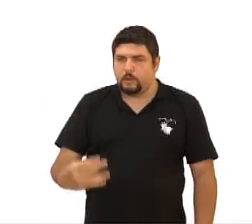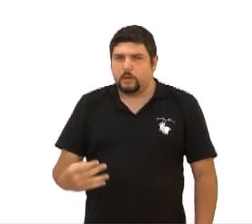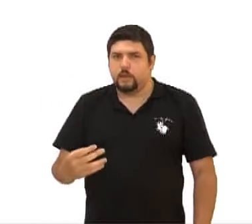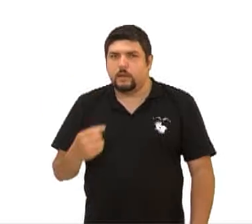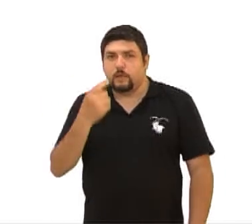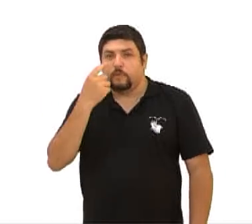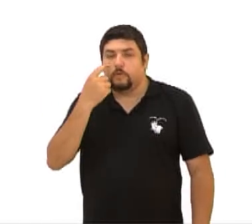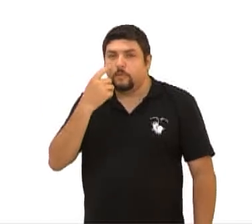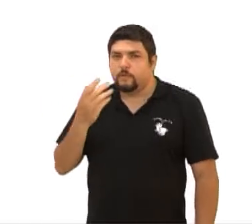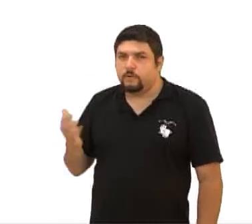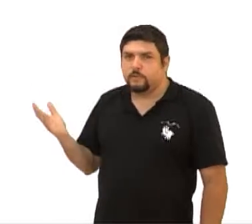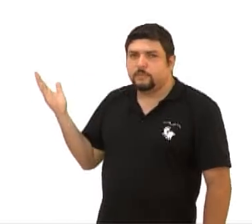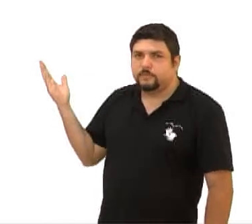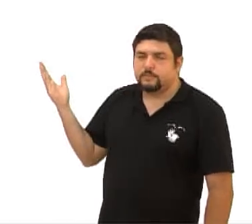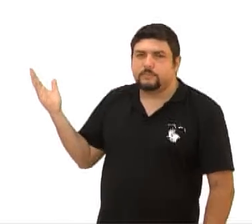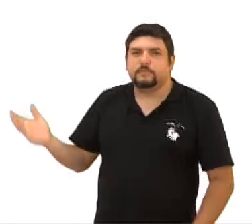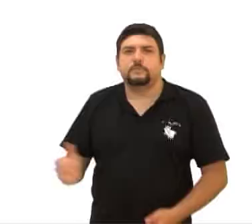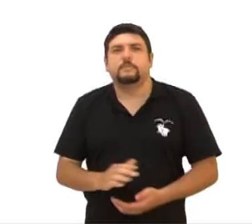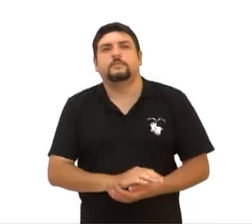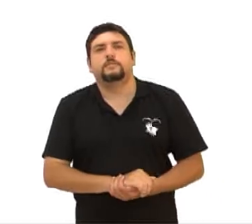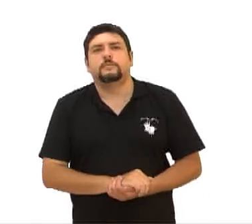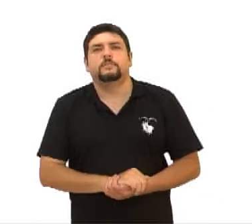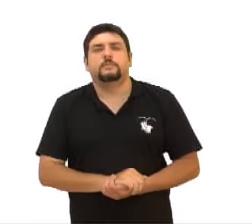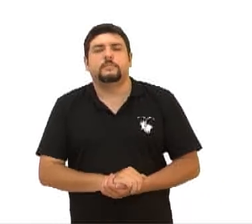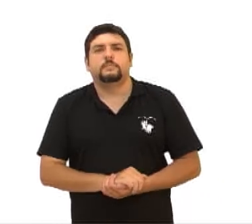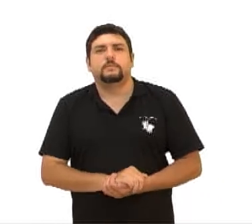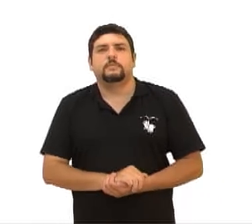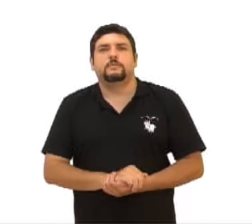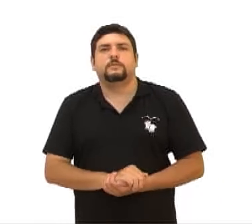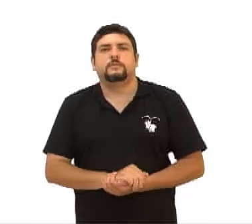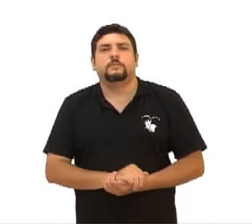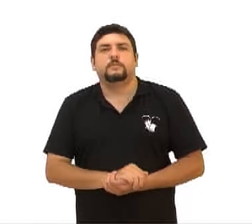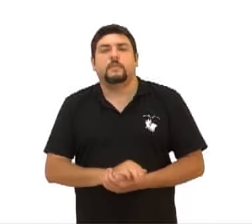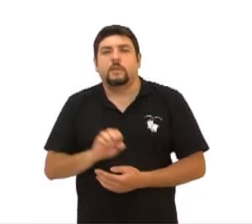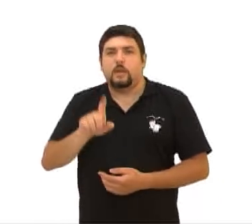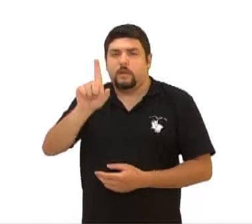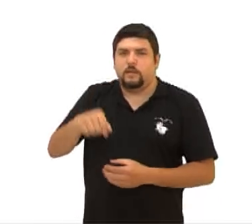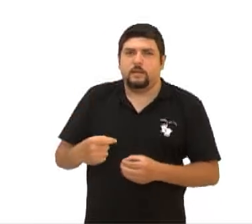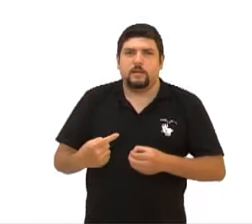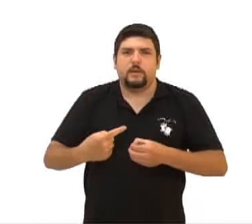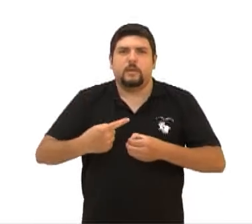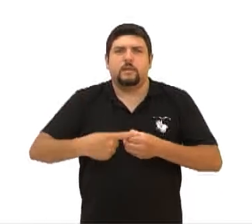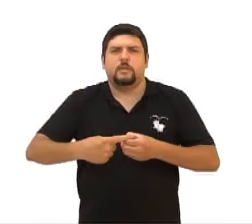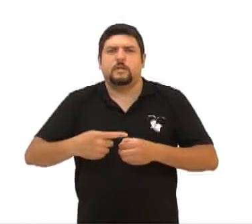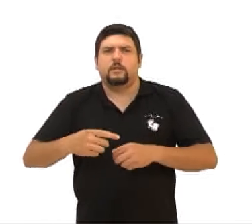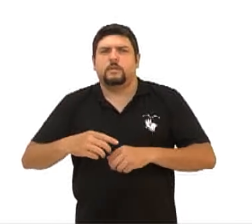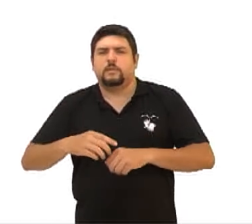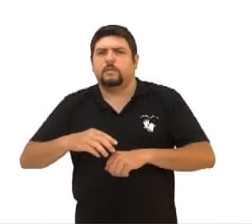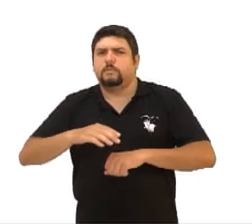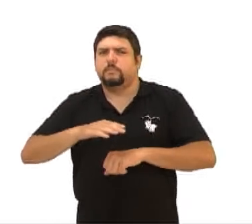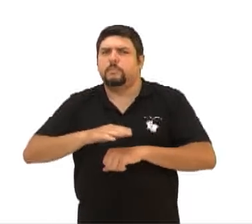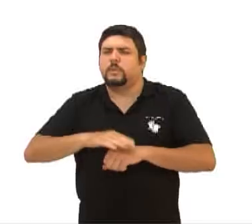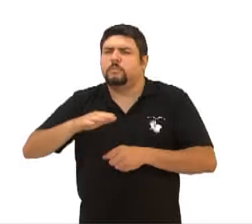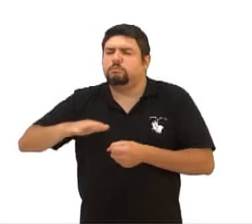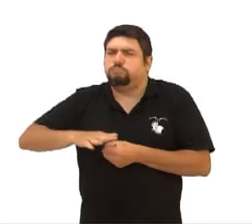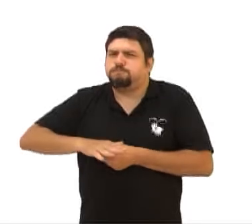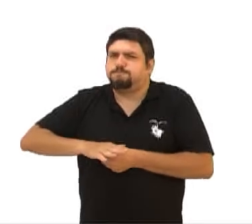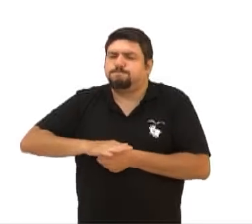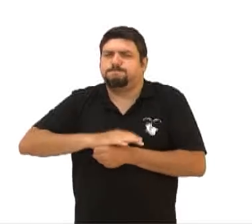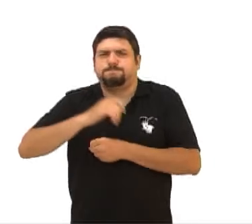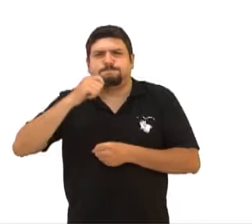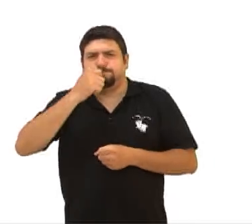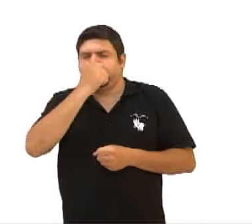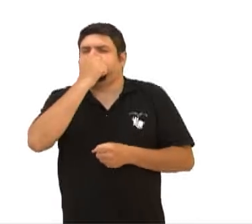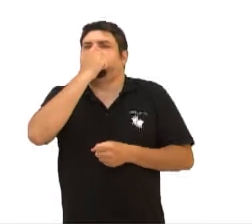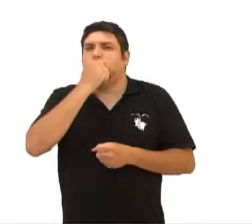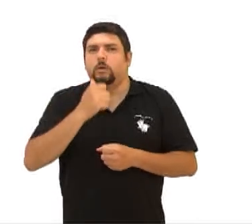com a imagem aí de Joanesburgo, já falamos, né? Ela está entre as maiores cidades e as mais densamente povoadas da África